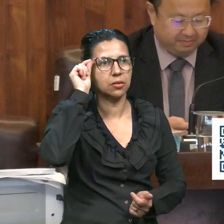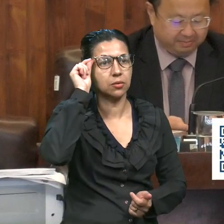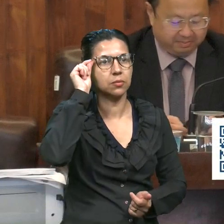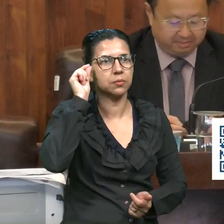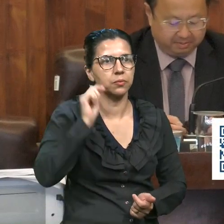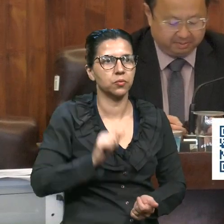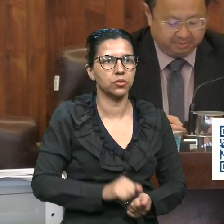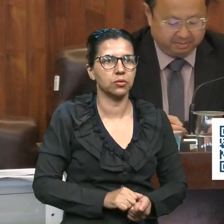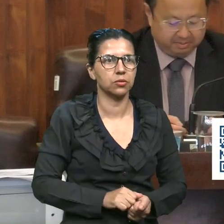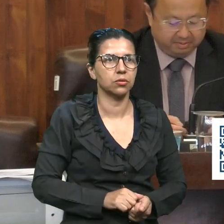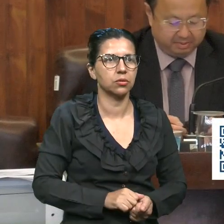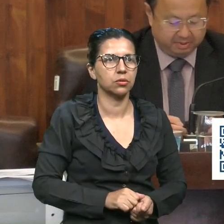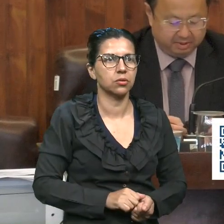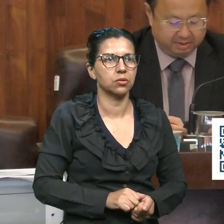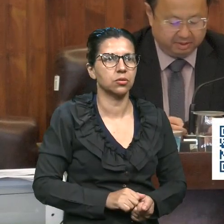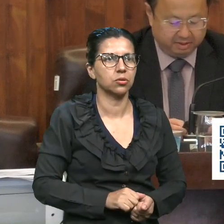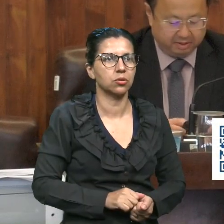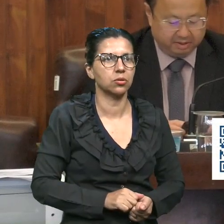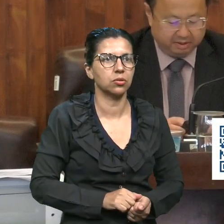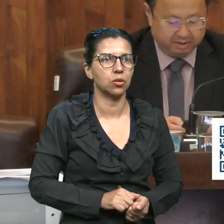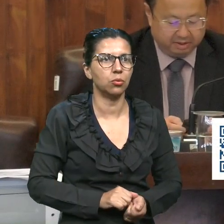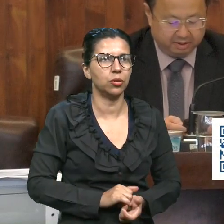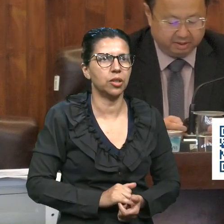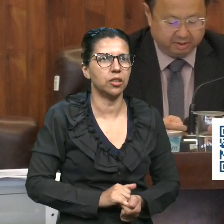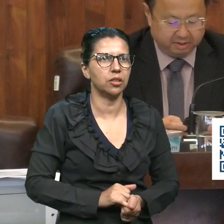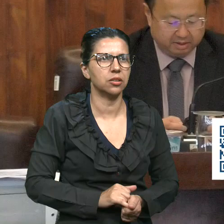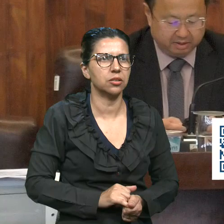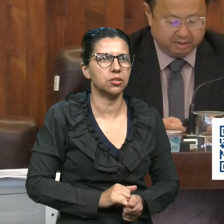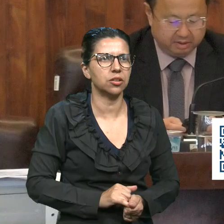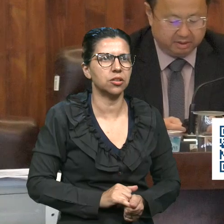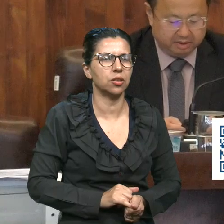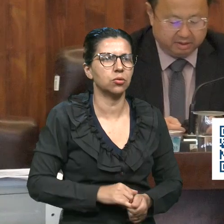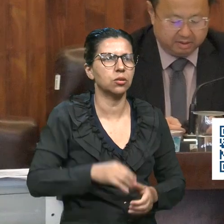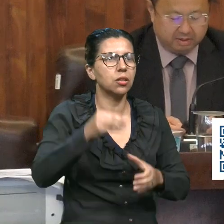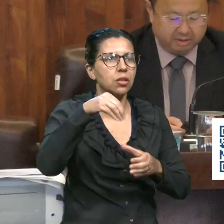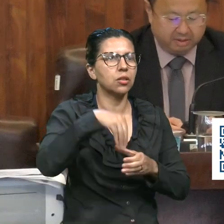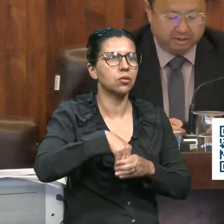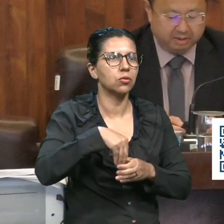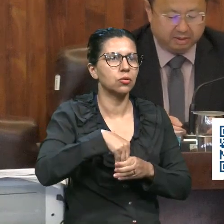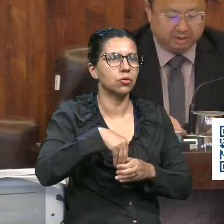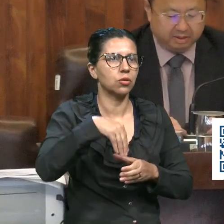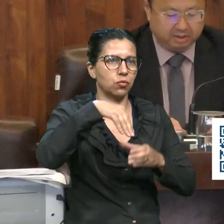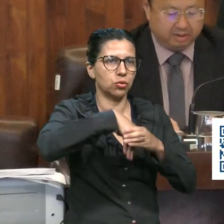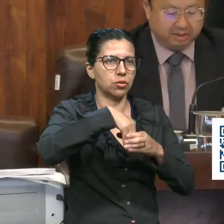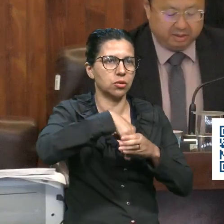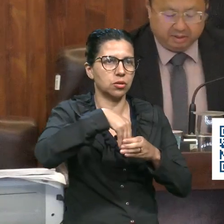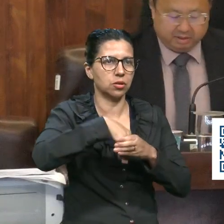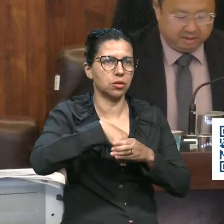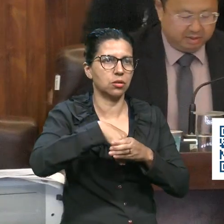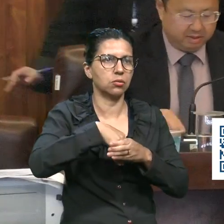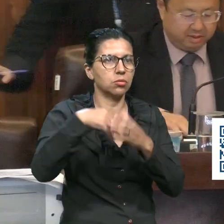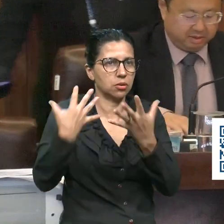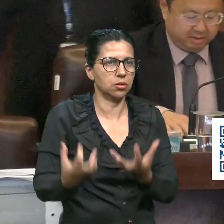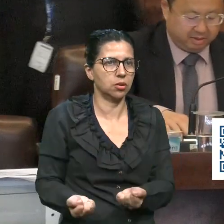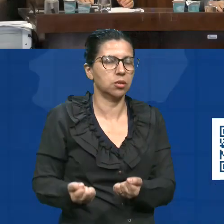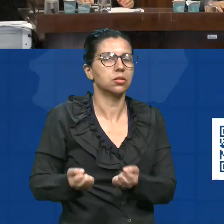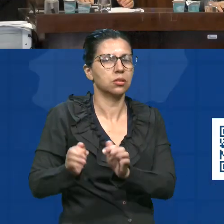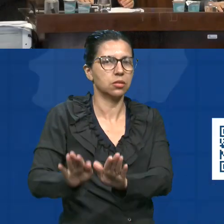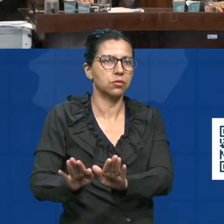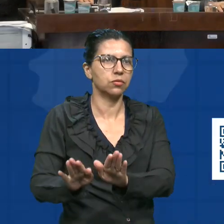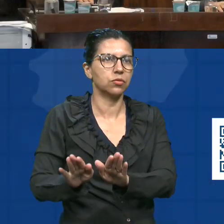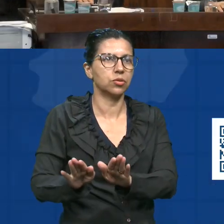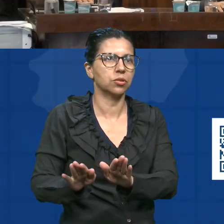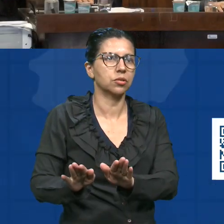Continua em discussão. Não havendo mais vereadores inscritos, está em discussão, está em votação. Os vereadores que estão favoráveis permaneçam como se